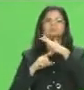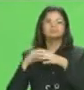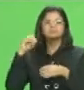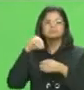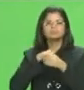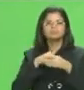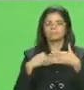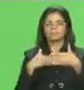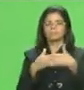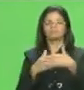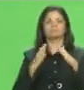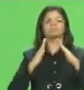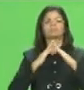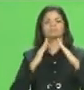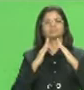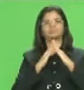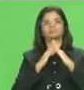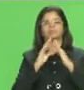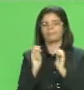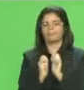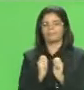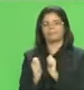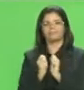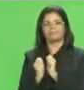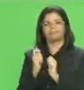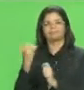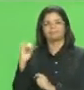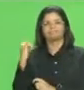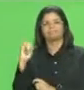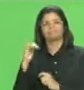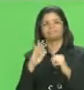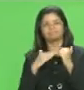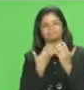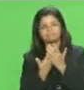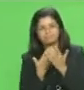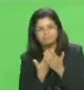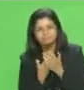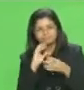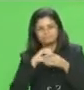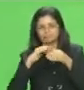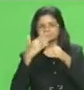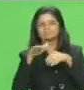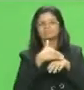próximo de casa, para economizar energia em casa, devido às dificuldades.